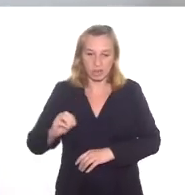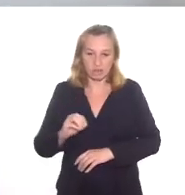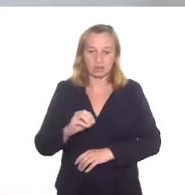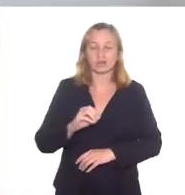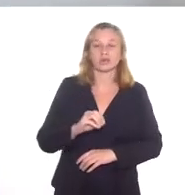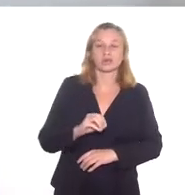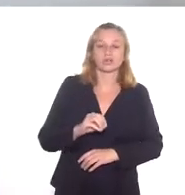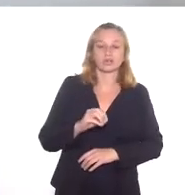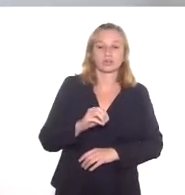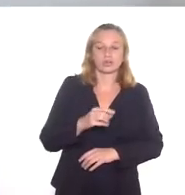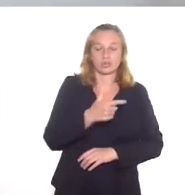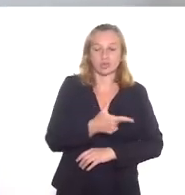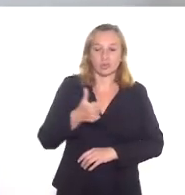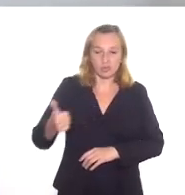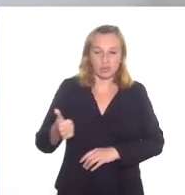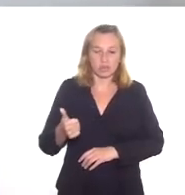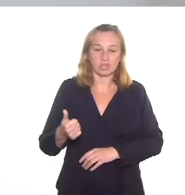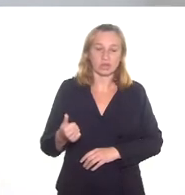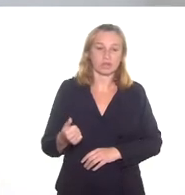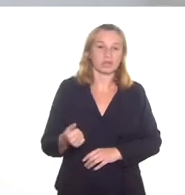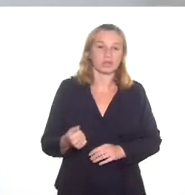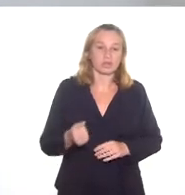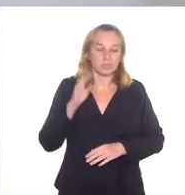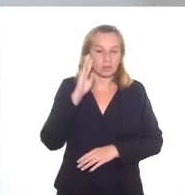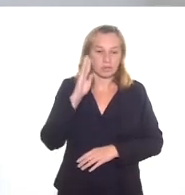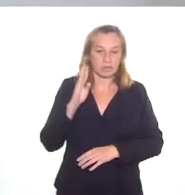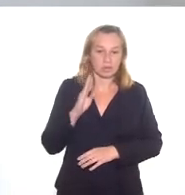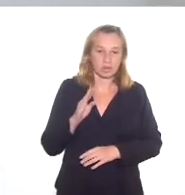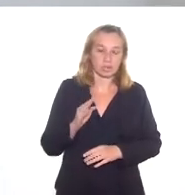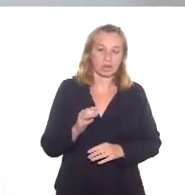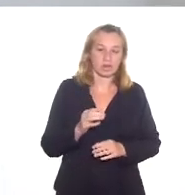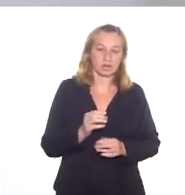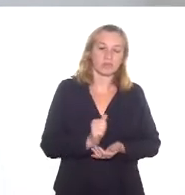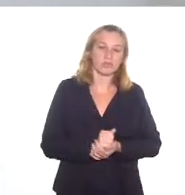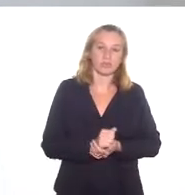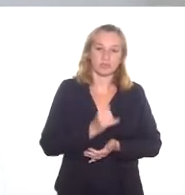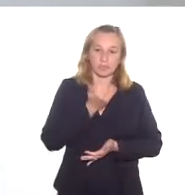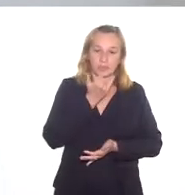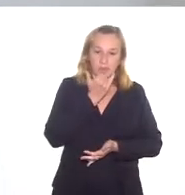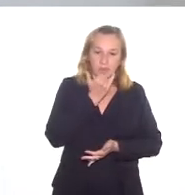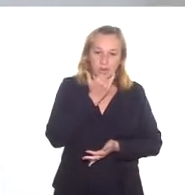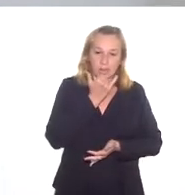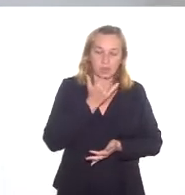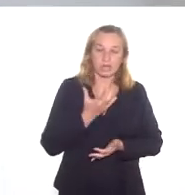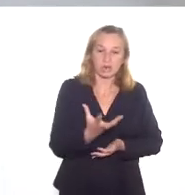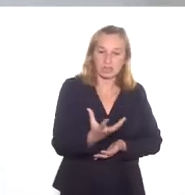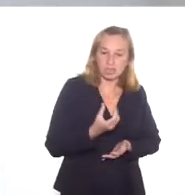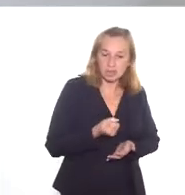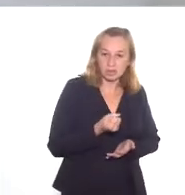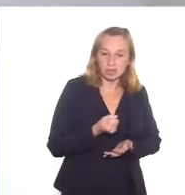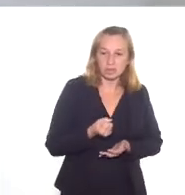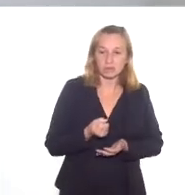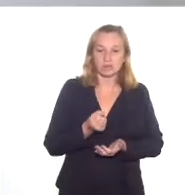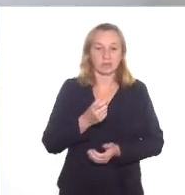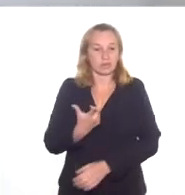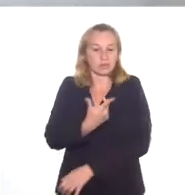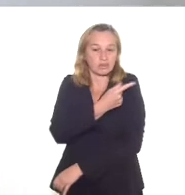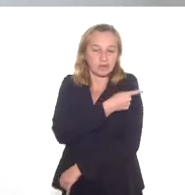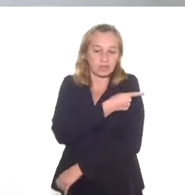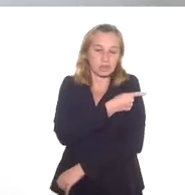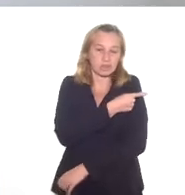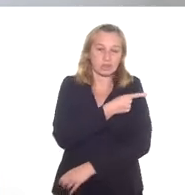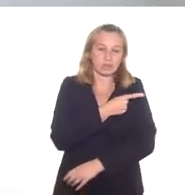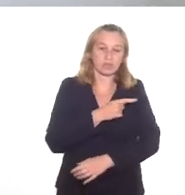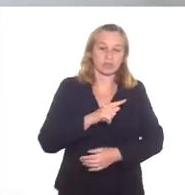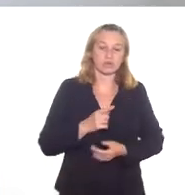dispõe sobre a prioridade para recebimento de fatura, perdão, para recebimento de futura vacina contra o